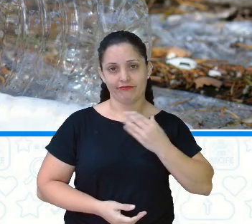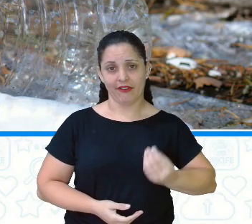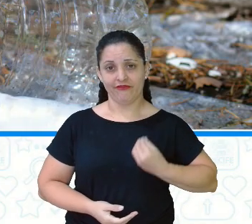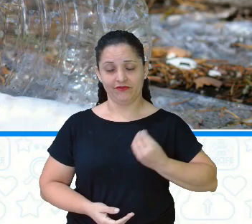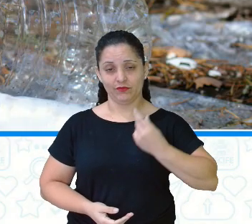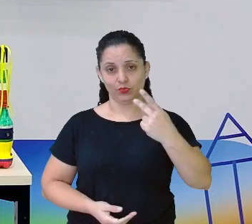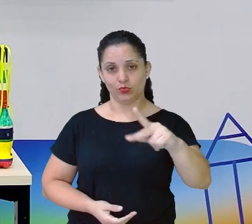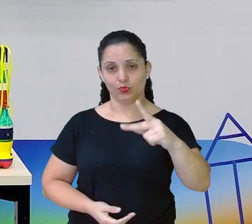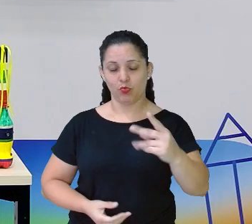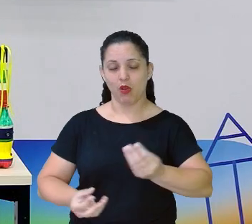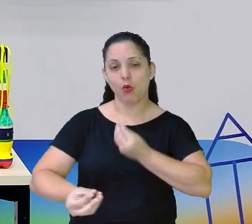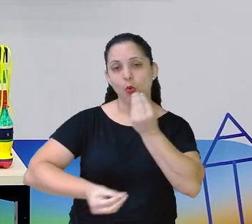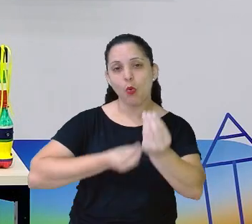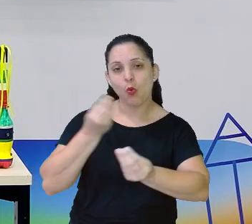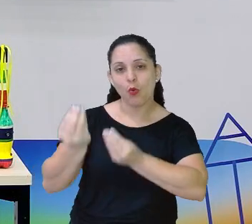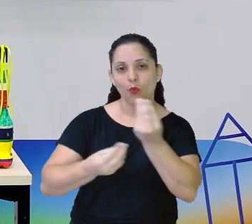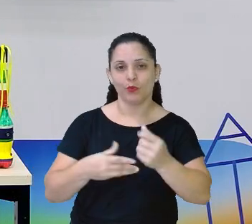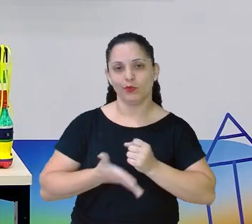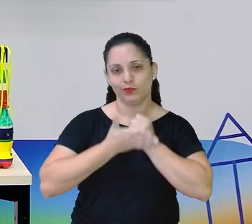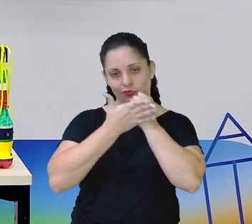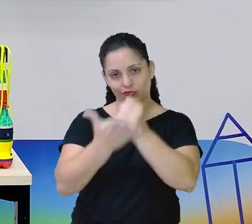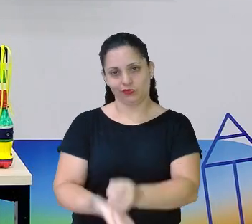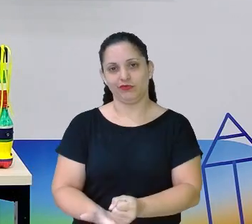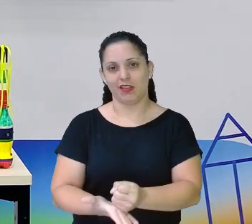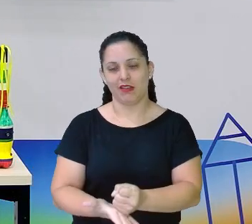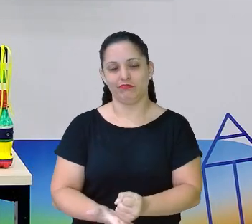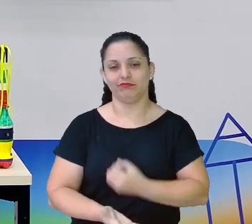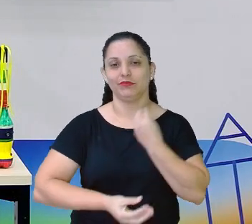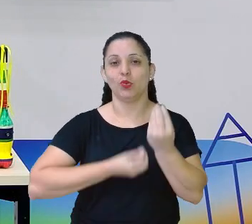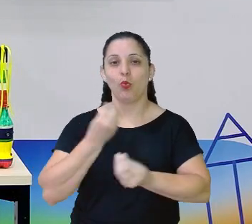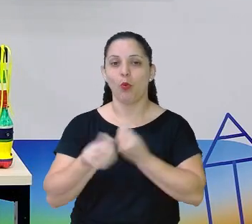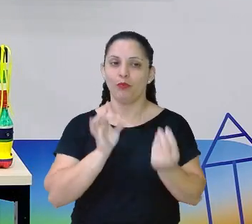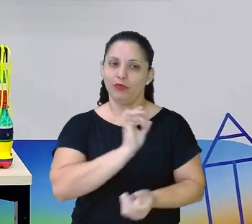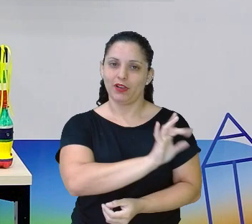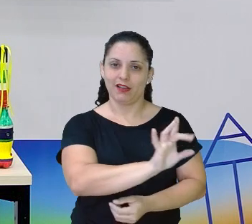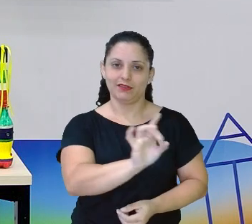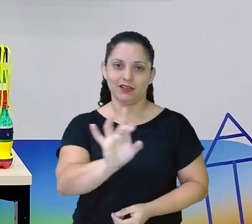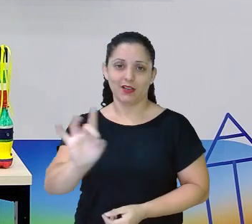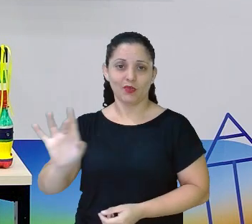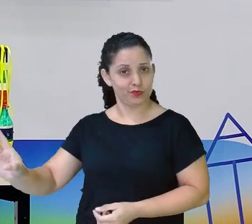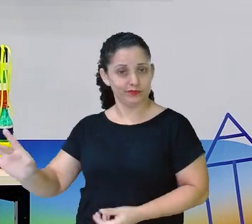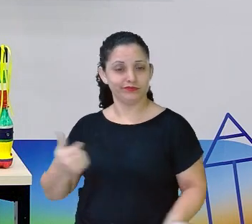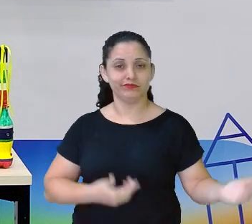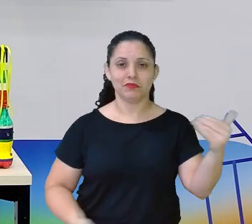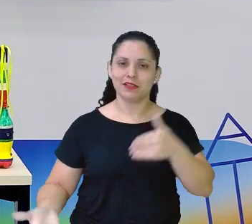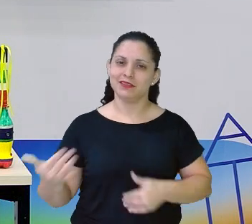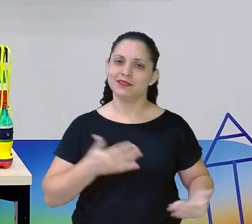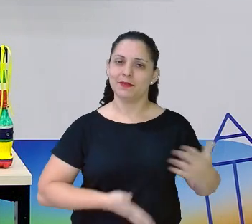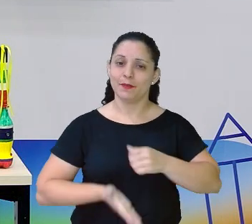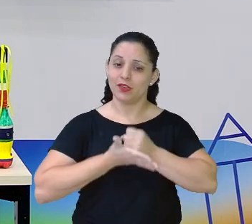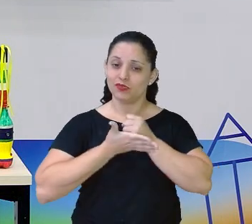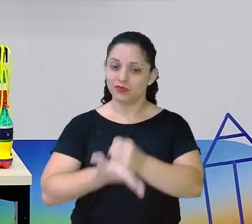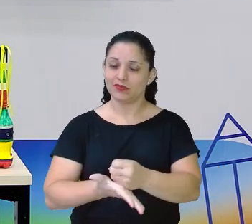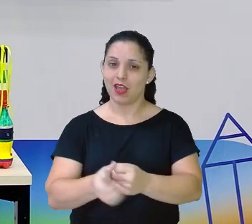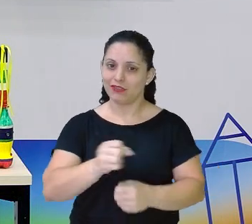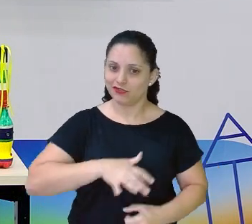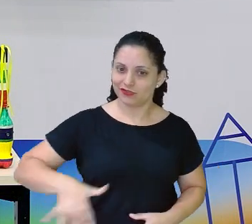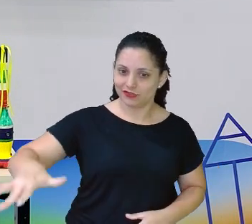pode fazer para ajudar, para contribuir. E cada um, claro, fazendo a sua parte, vai contribuir como um